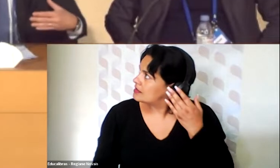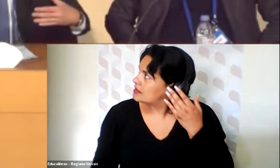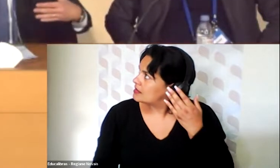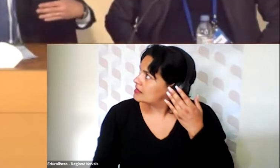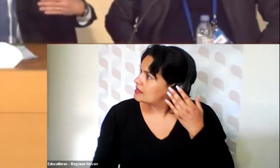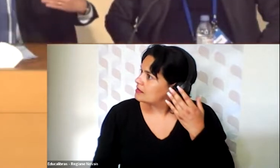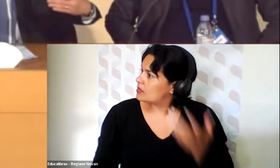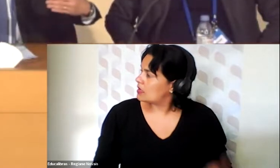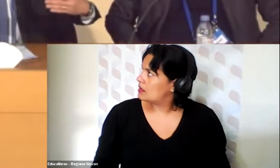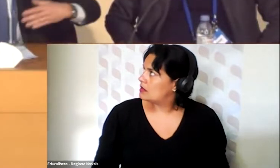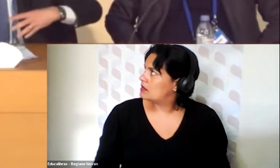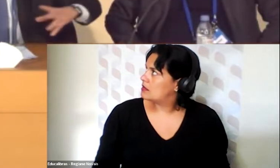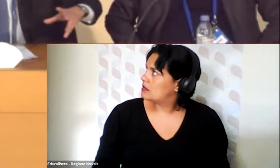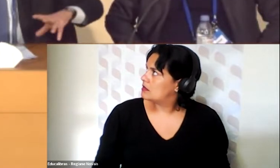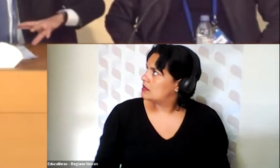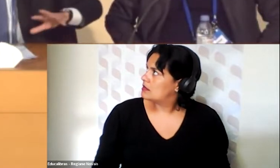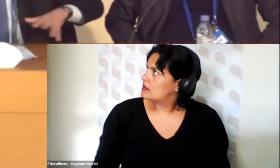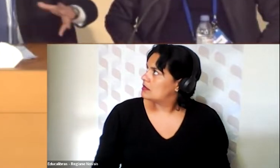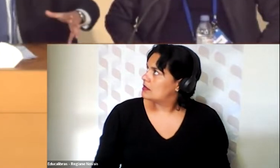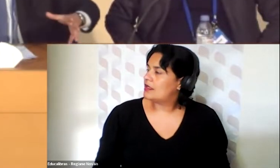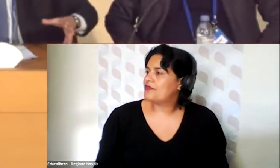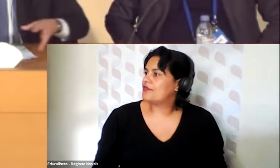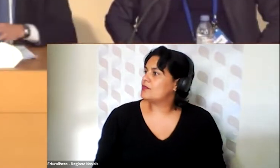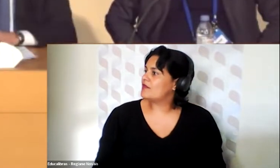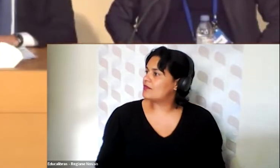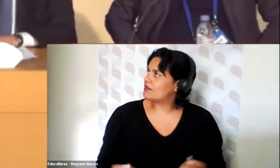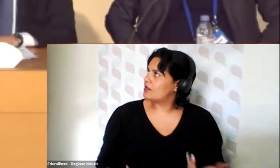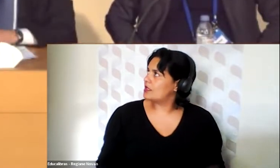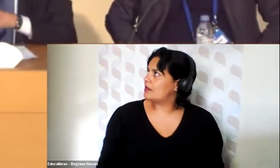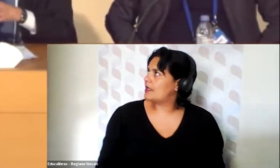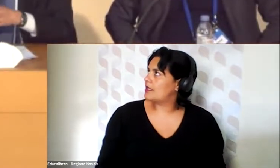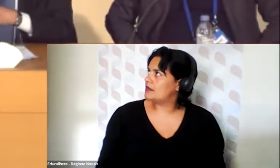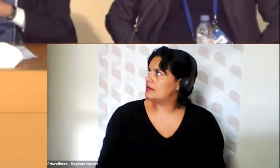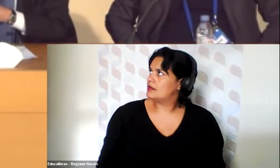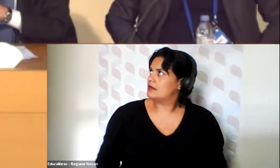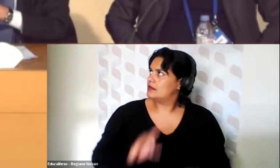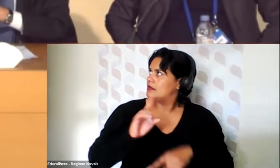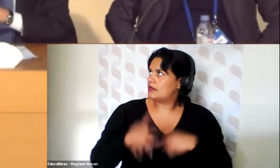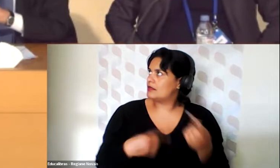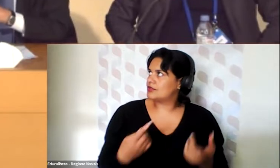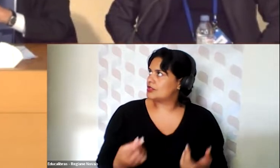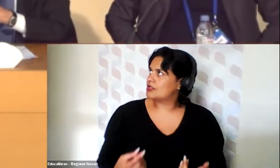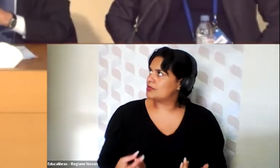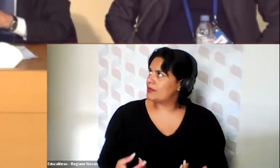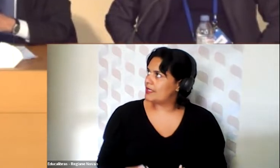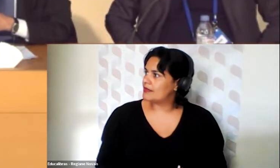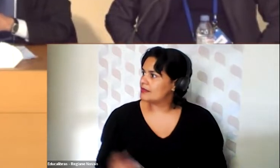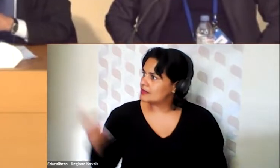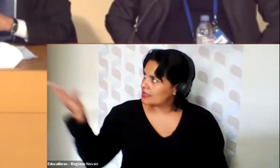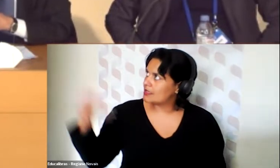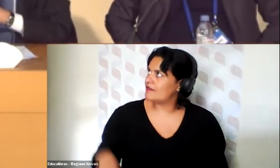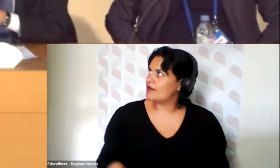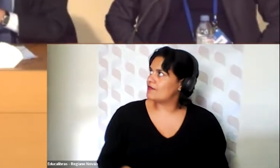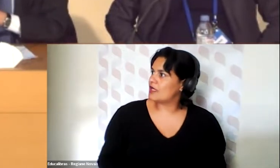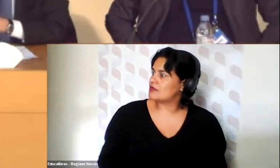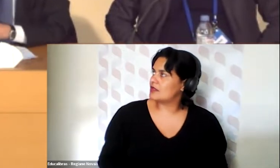é uma fórmula já pronta, né, que você simplesmente adota. No caso da OCDE, há uma negociação, né? Então, por isso a gente usa mais